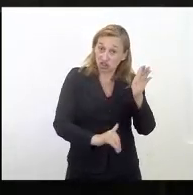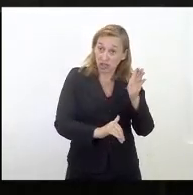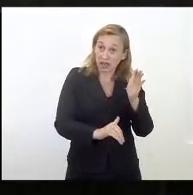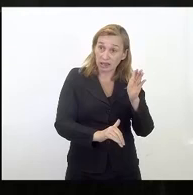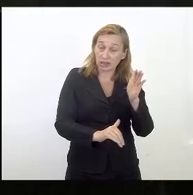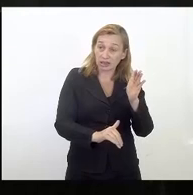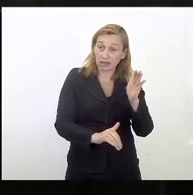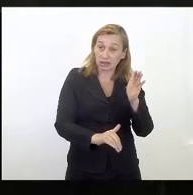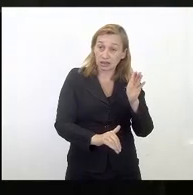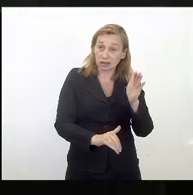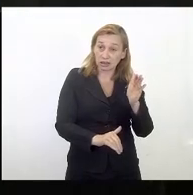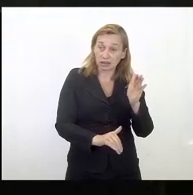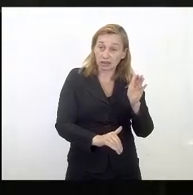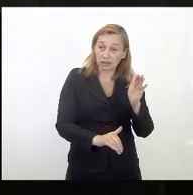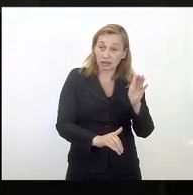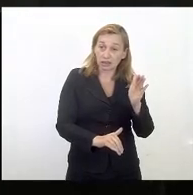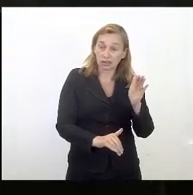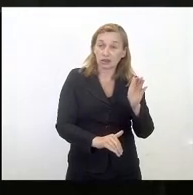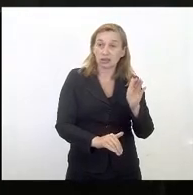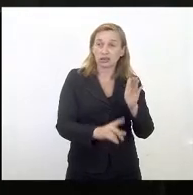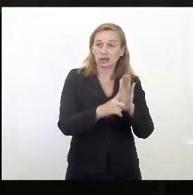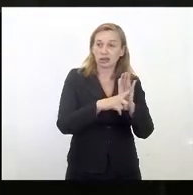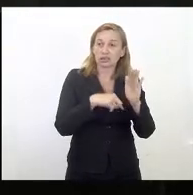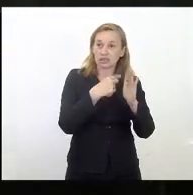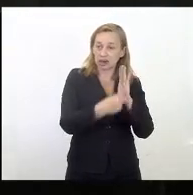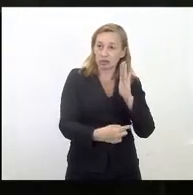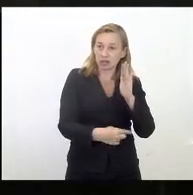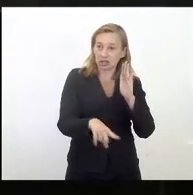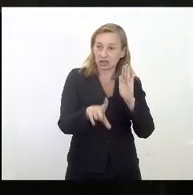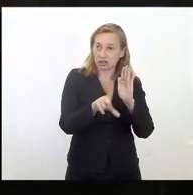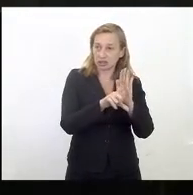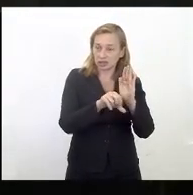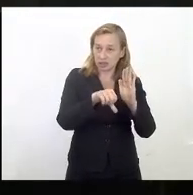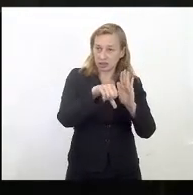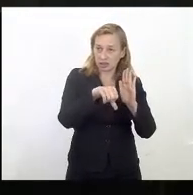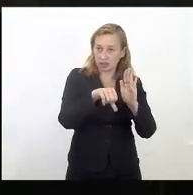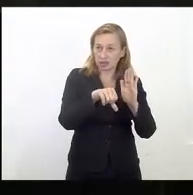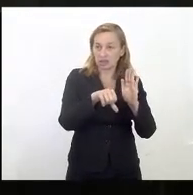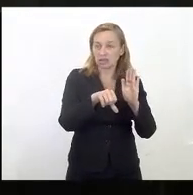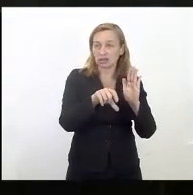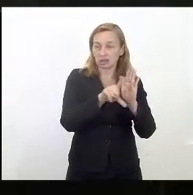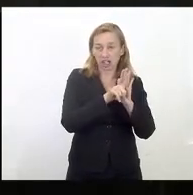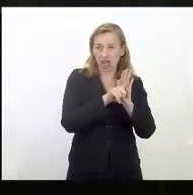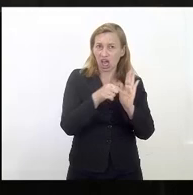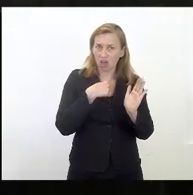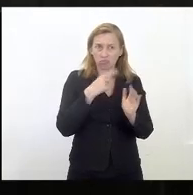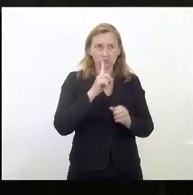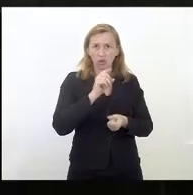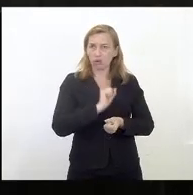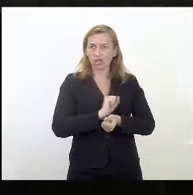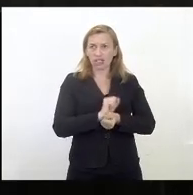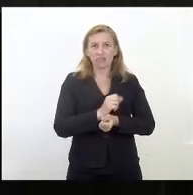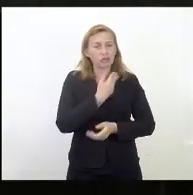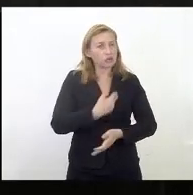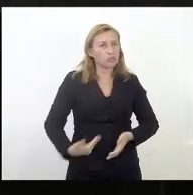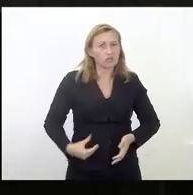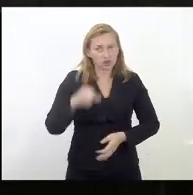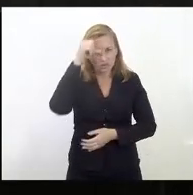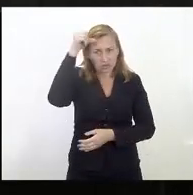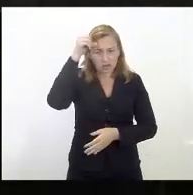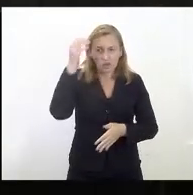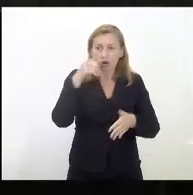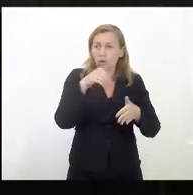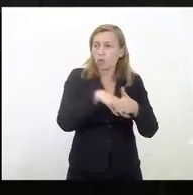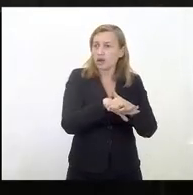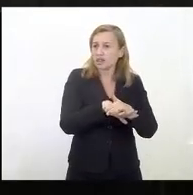que eu considero deplorável é deplorável e não esperava confesso que não esperava que o governador a pusesse